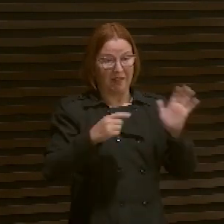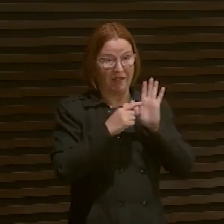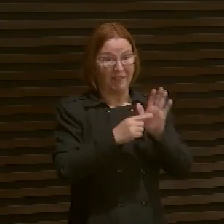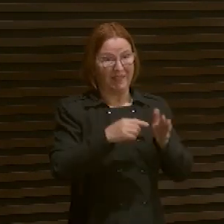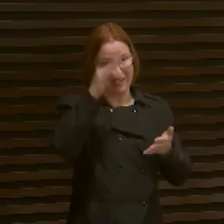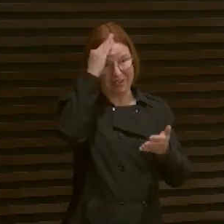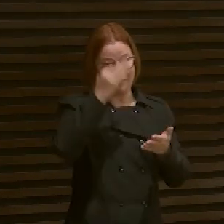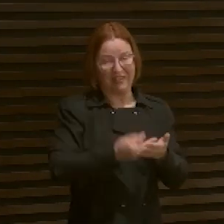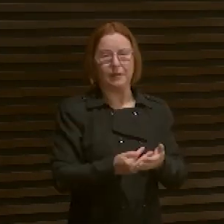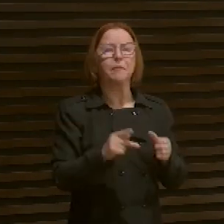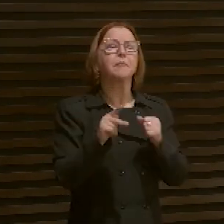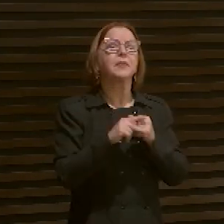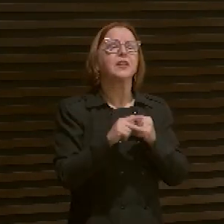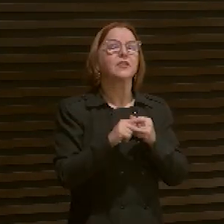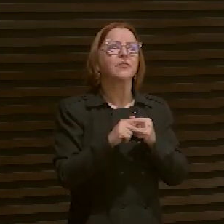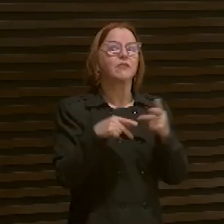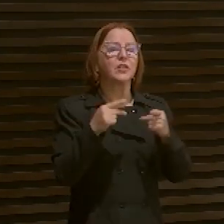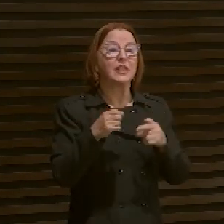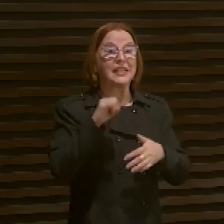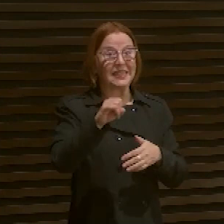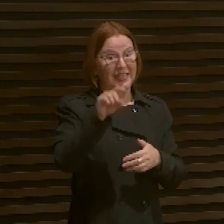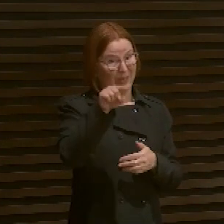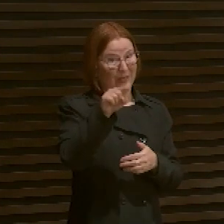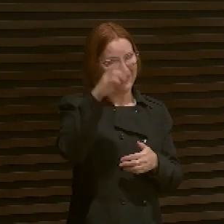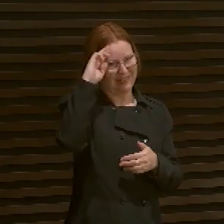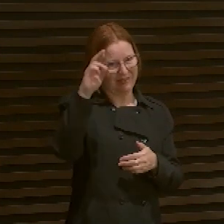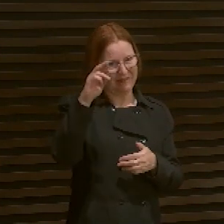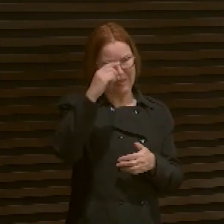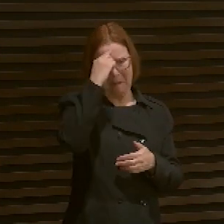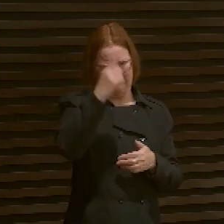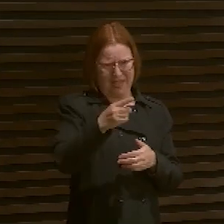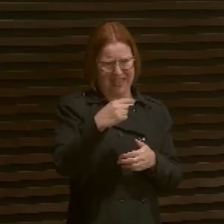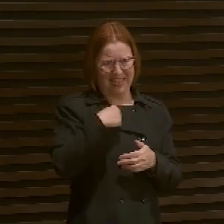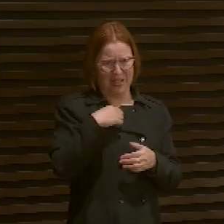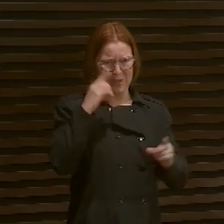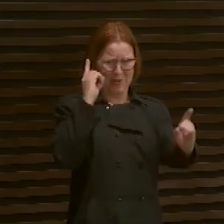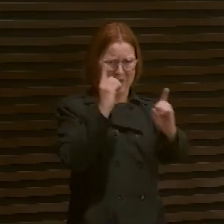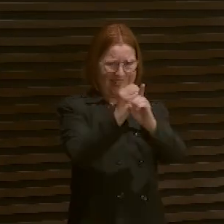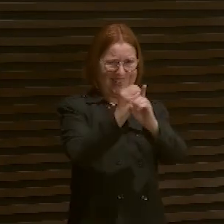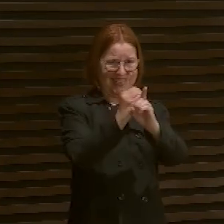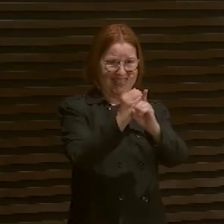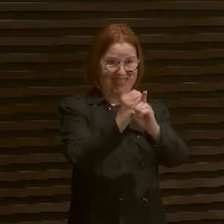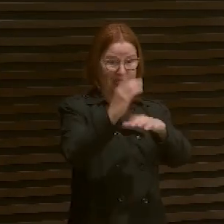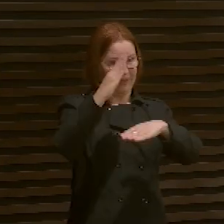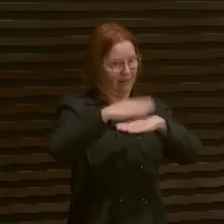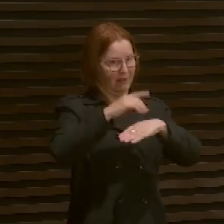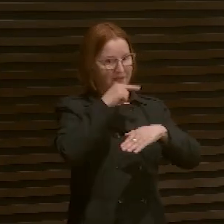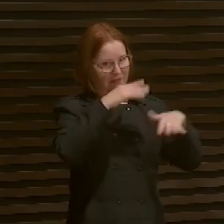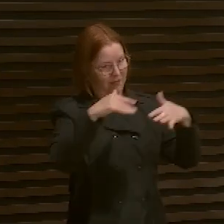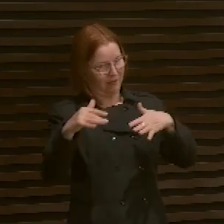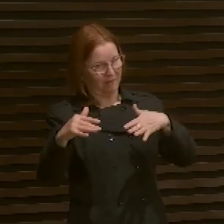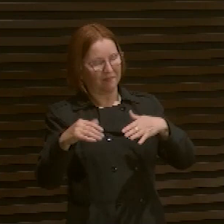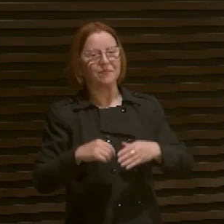Pedro, irmãos, ele diz assim, se és tu, Senhor, manda-me ir ter contigo por sobre as águas. O que eu vejo